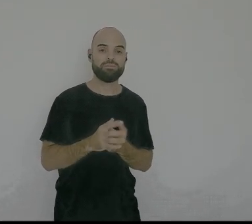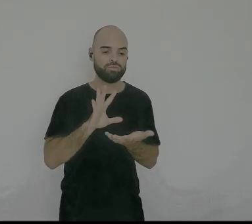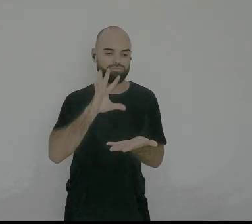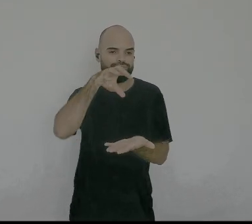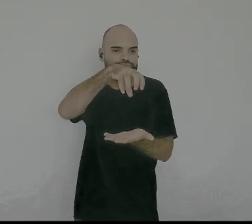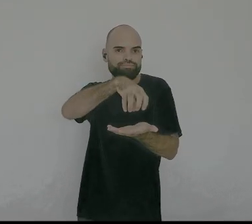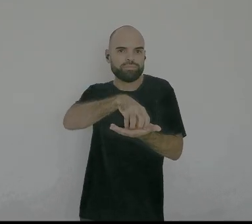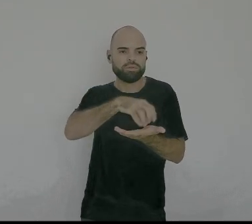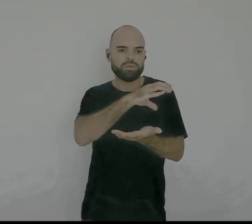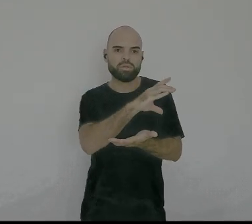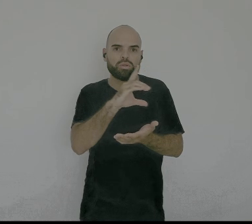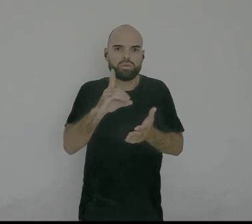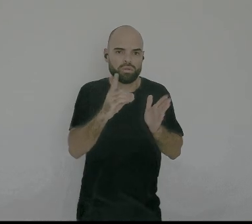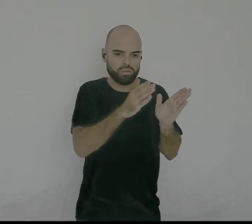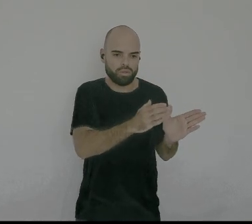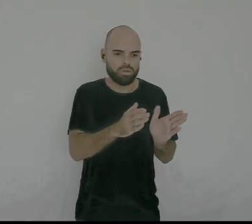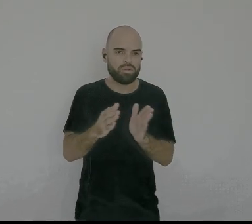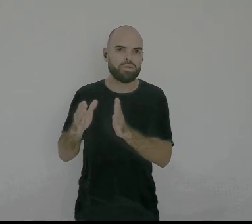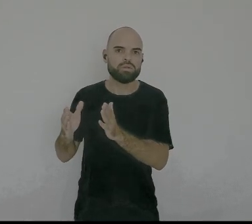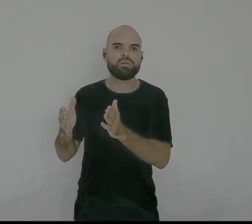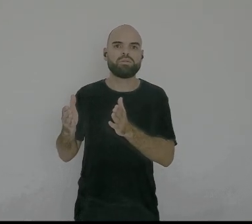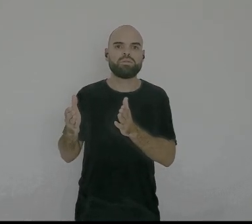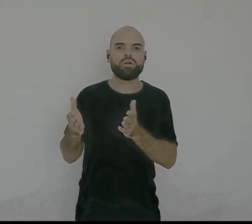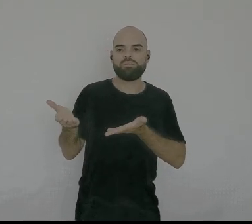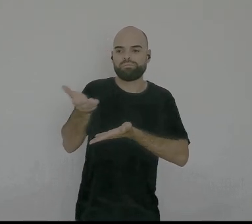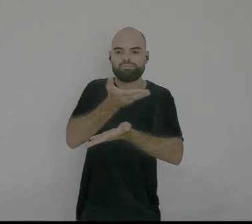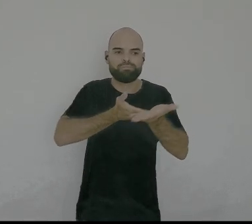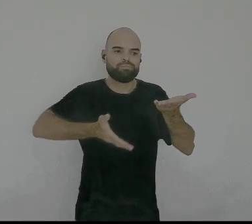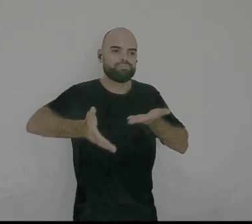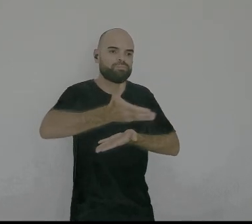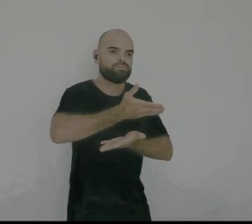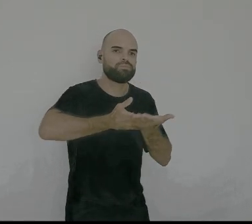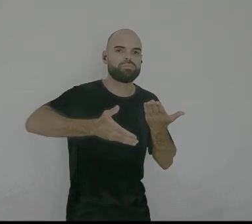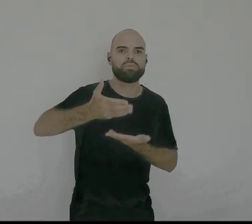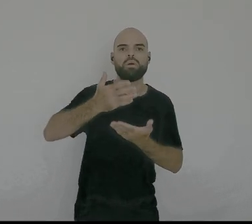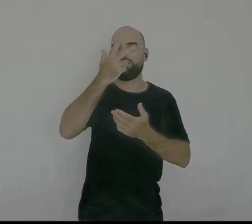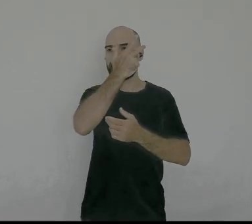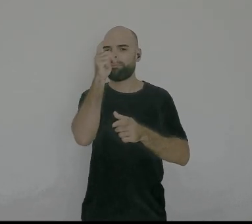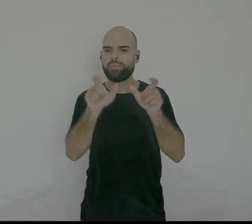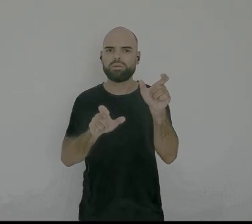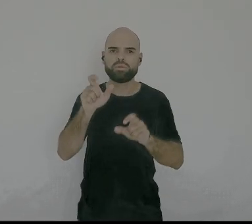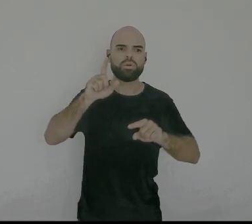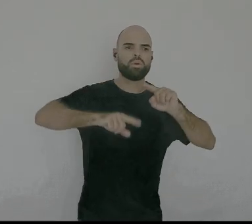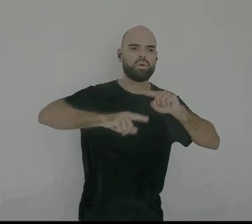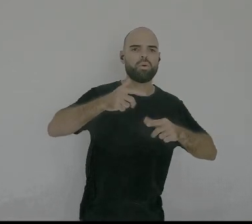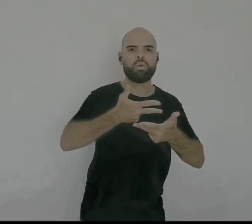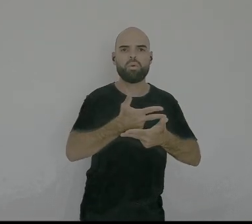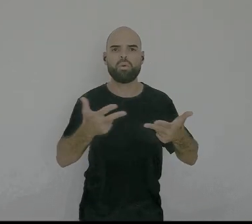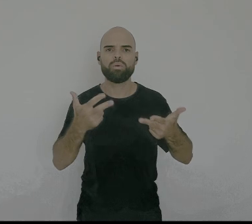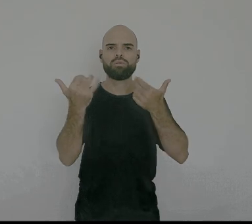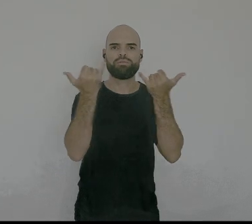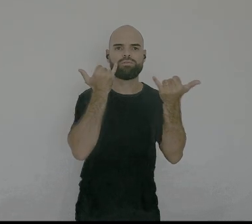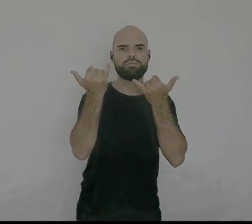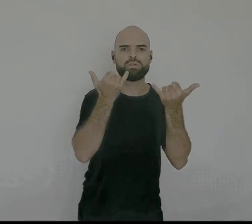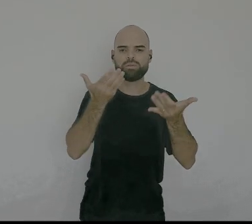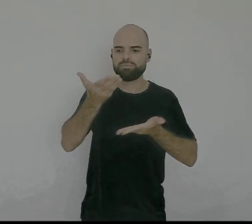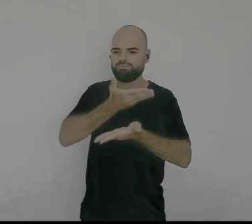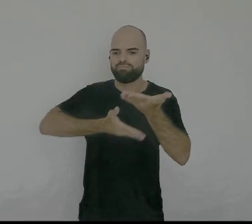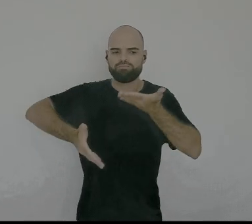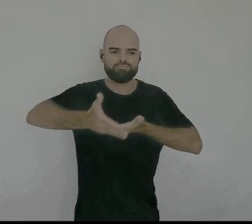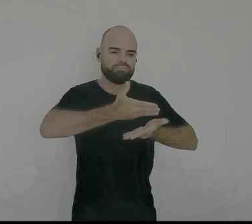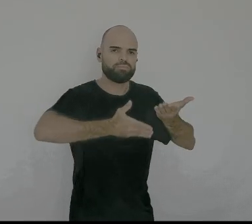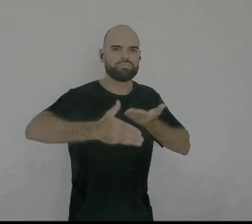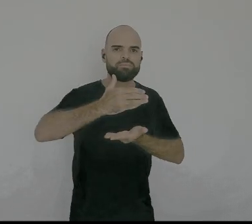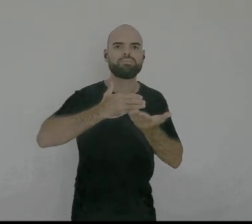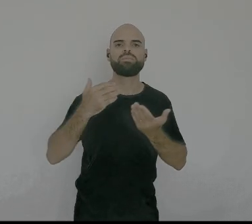rede tem um centro de coordenação na atenção primária à saúde, que ordena os fluxos e contrafluxos de produtos,